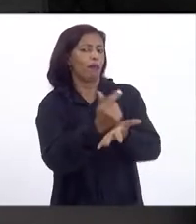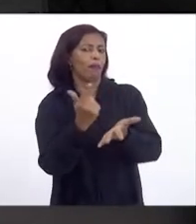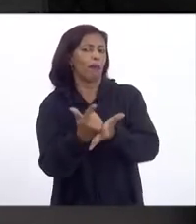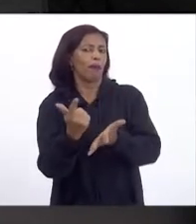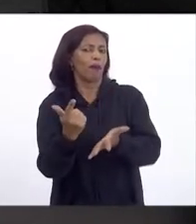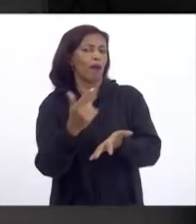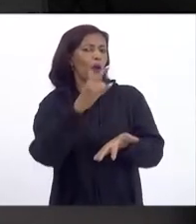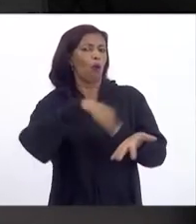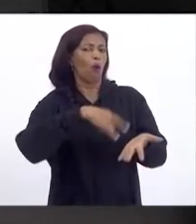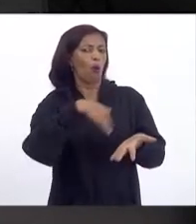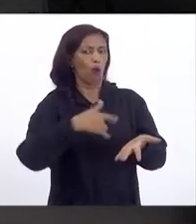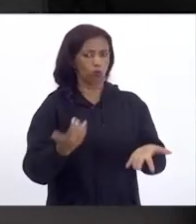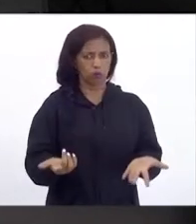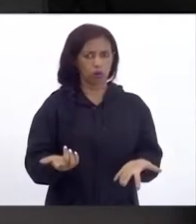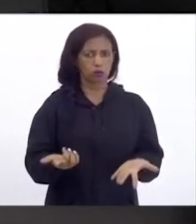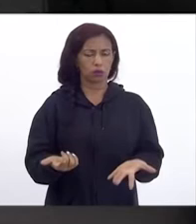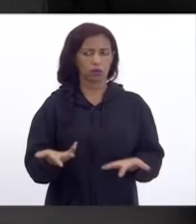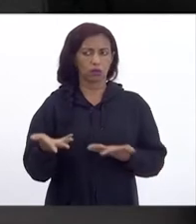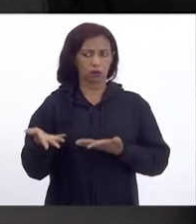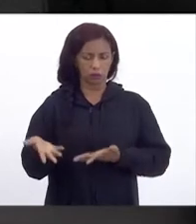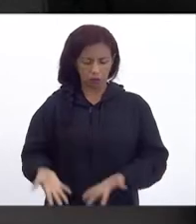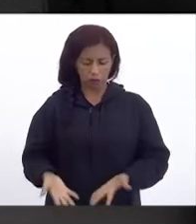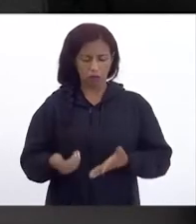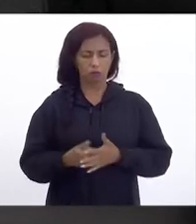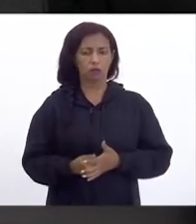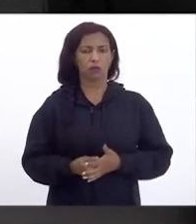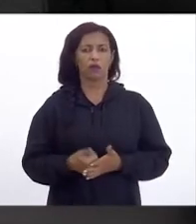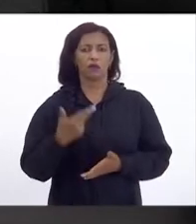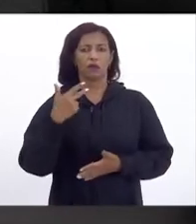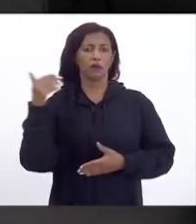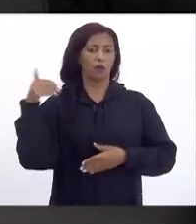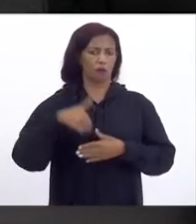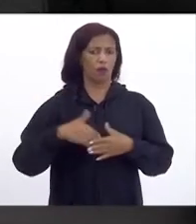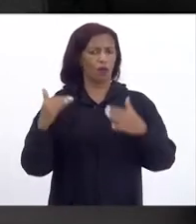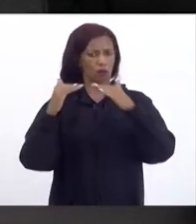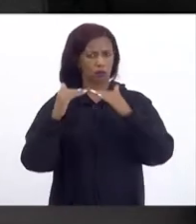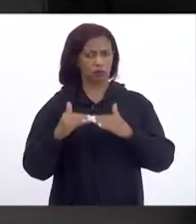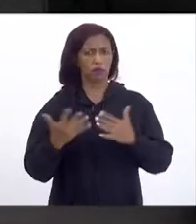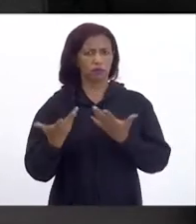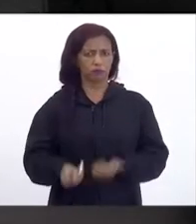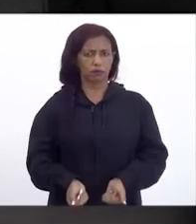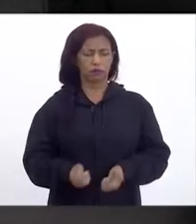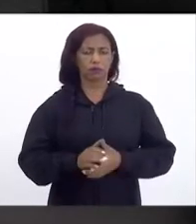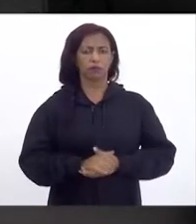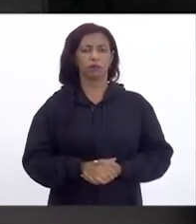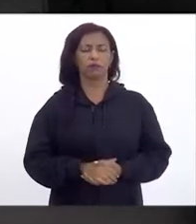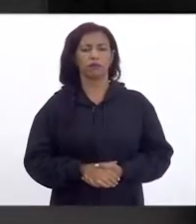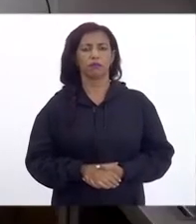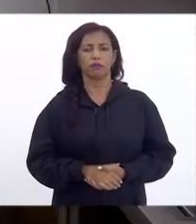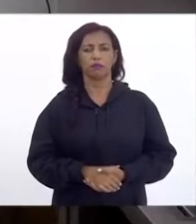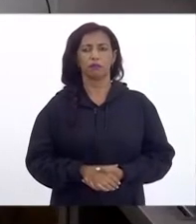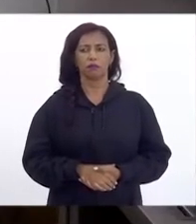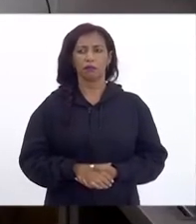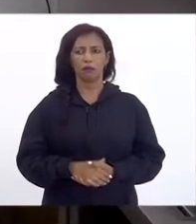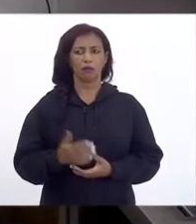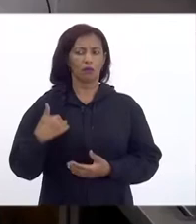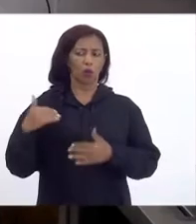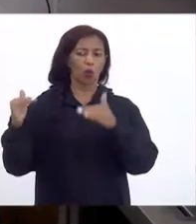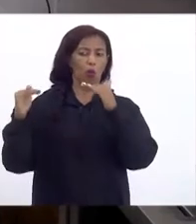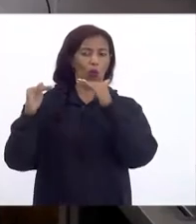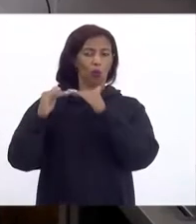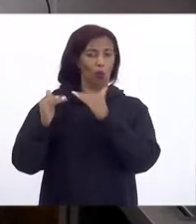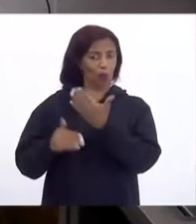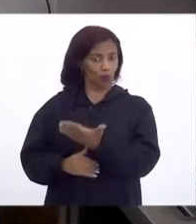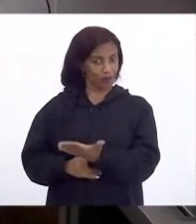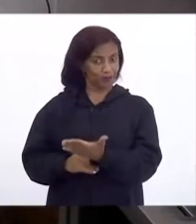de consumo. E aqui fico declarado meu voto favorável, senhor Luiz. Eu, inclusive, concordo plenamente